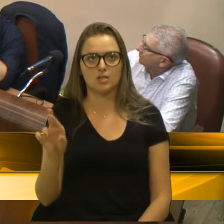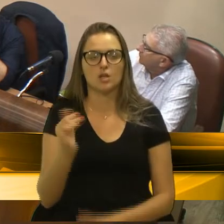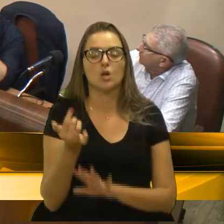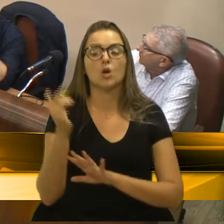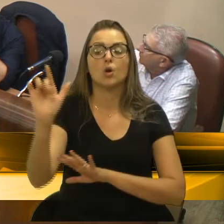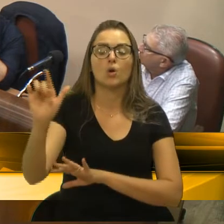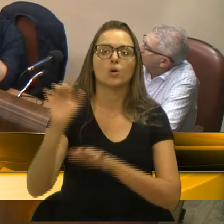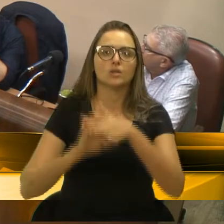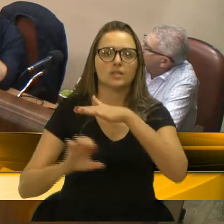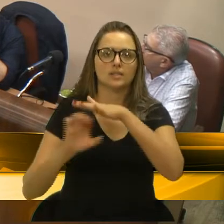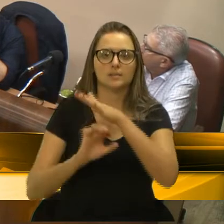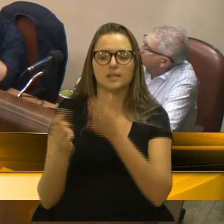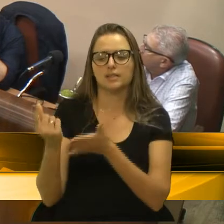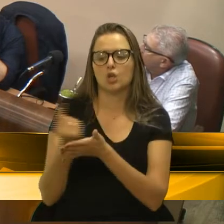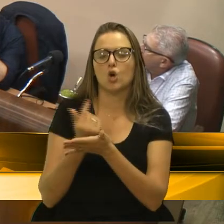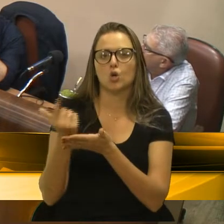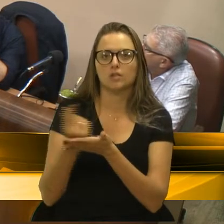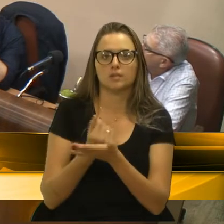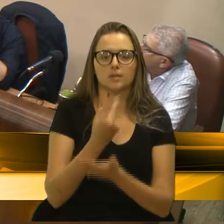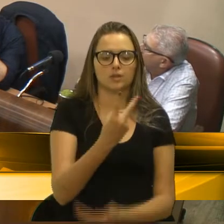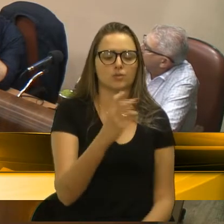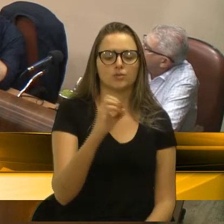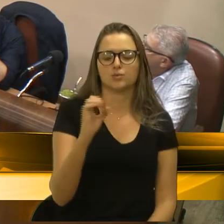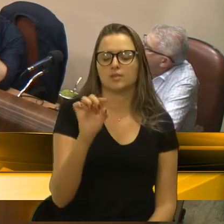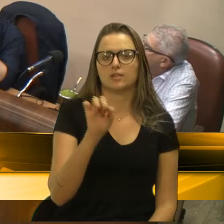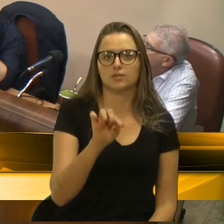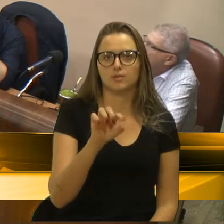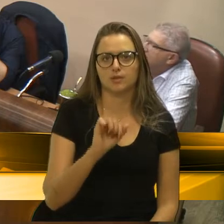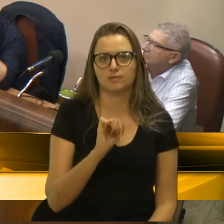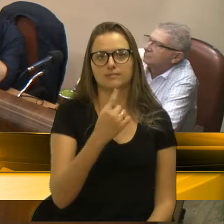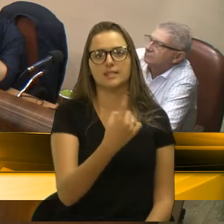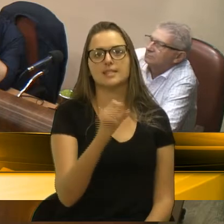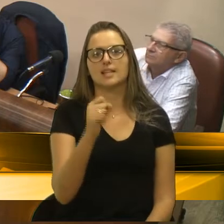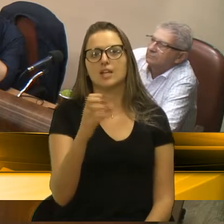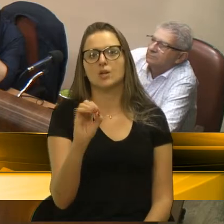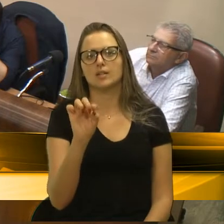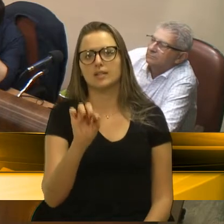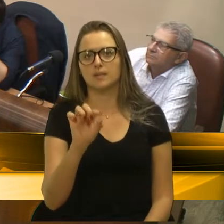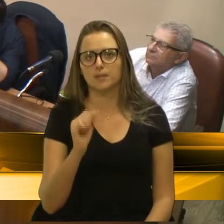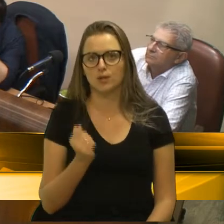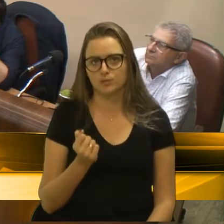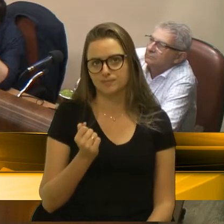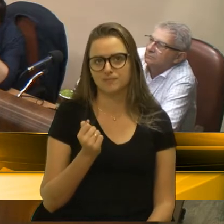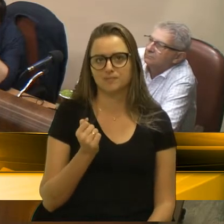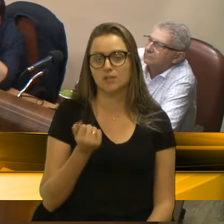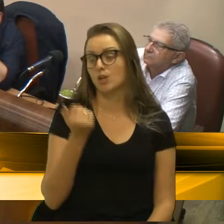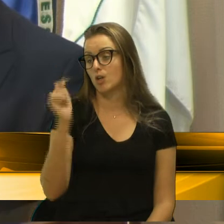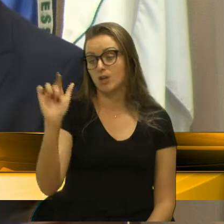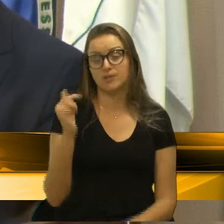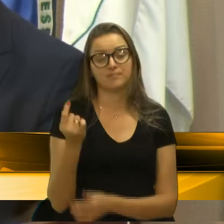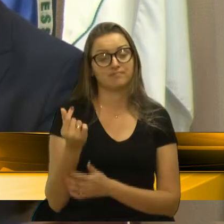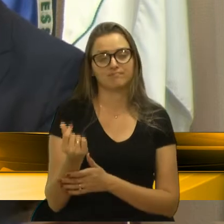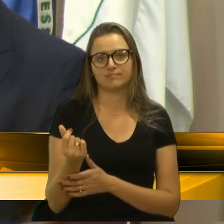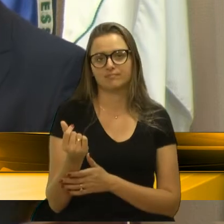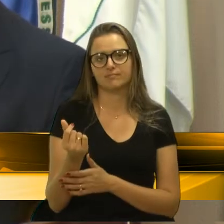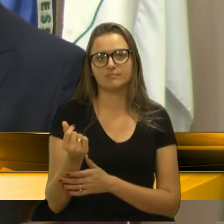Paula, orçamento 200 mil, 180 mil. Enfim, flagrante